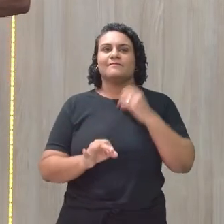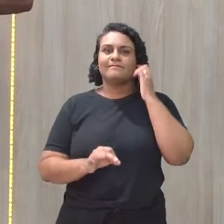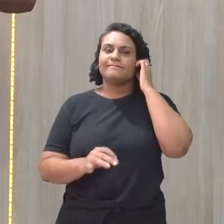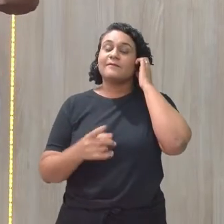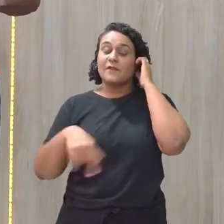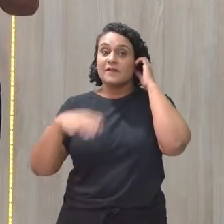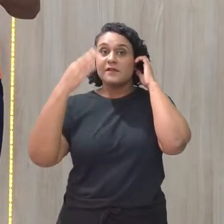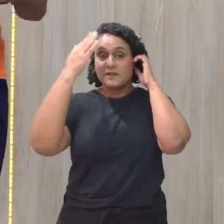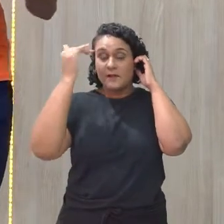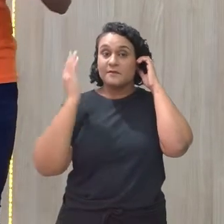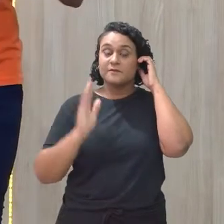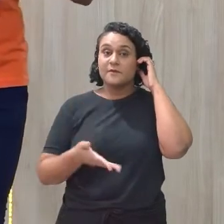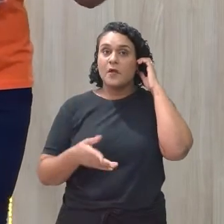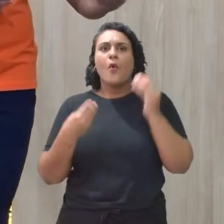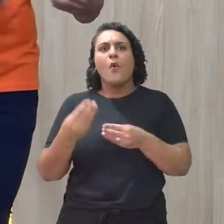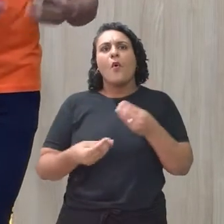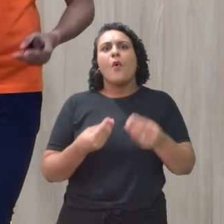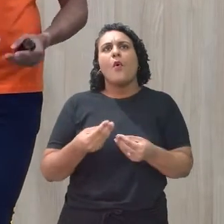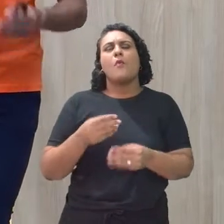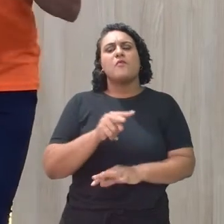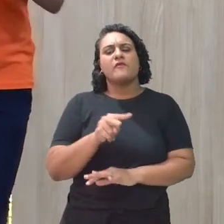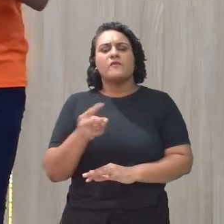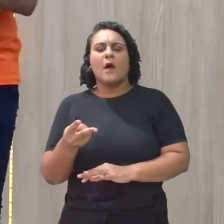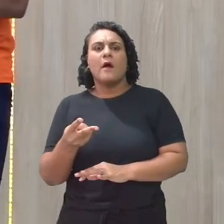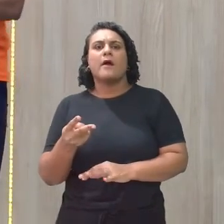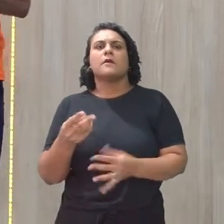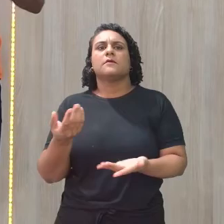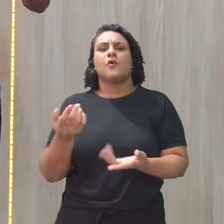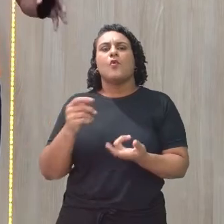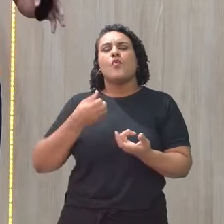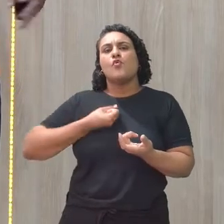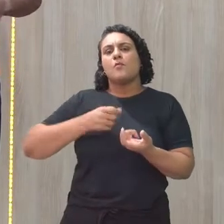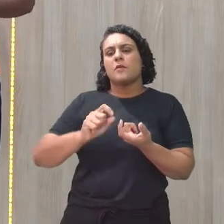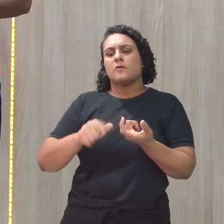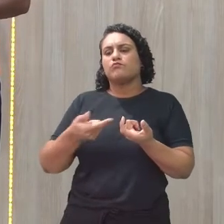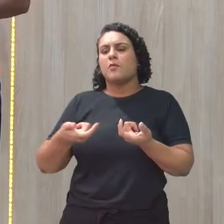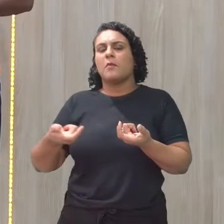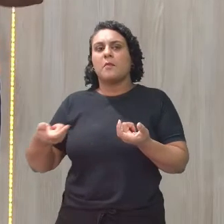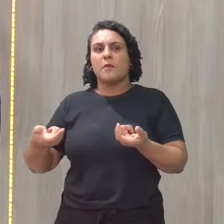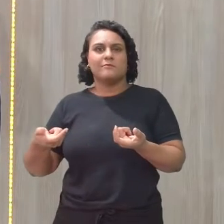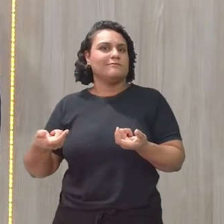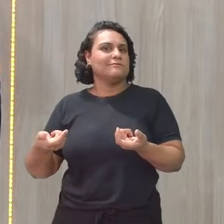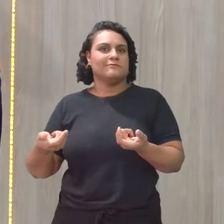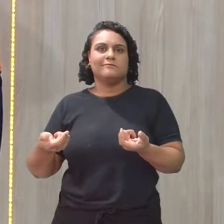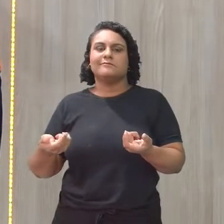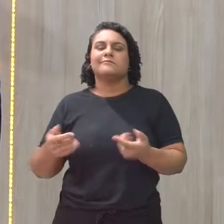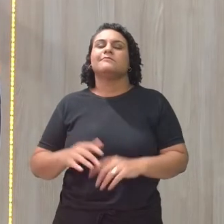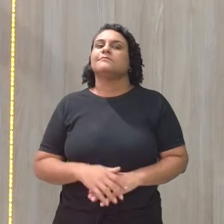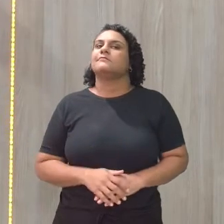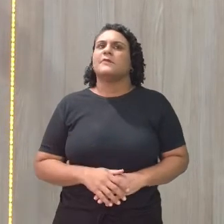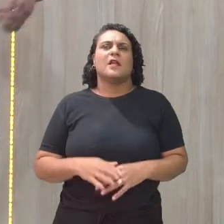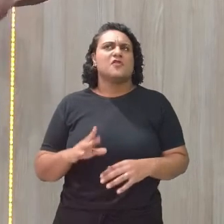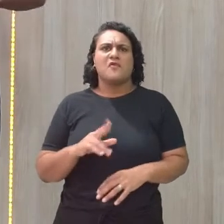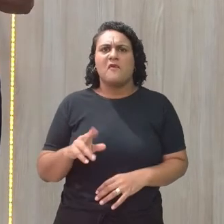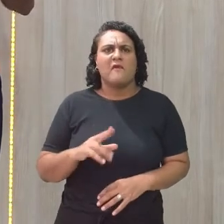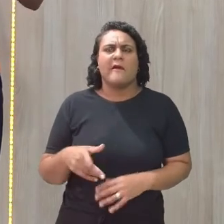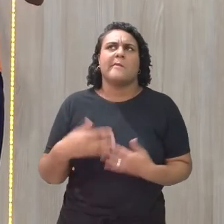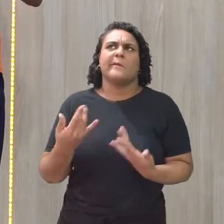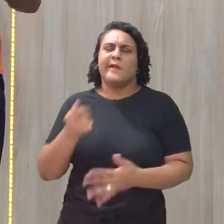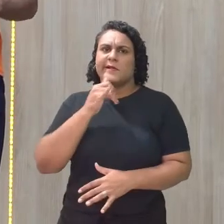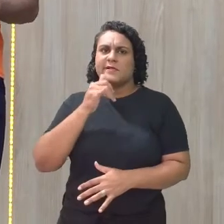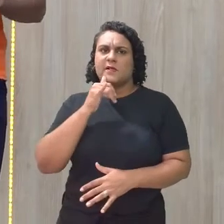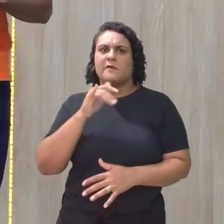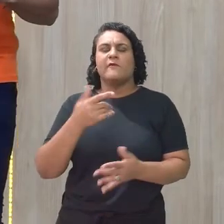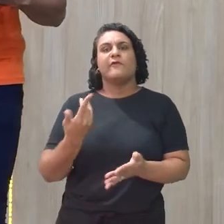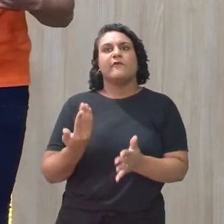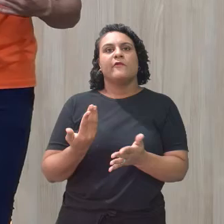isso. Como é que eu transformo para um número decimal? É só fazer isso e isso. Então, a gente não vai mais, quando a gente for trabalhar